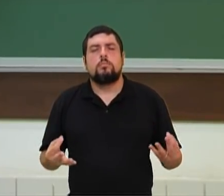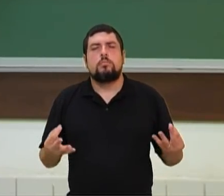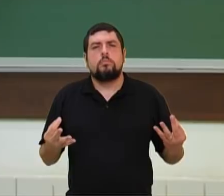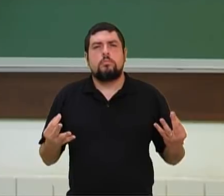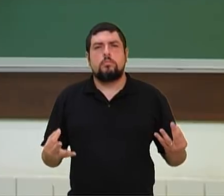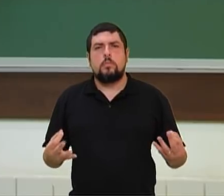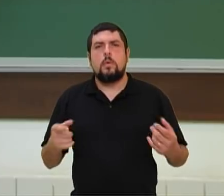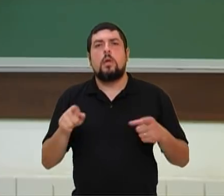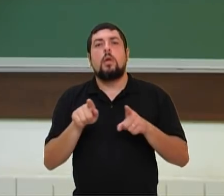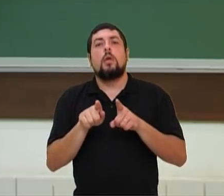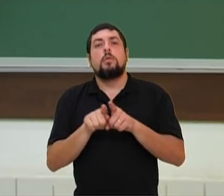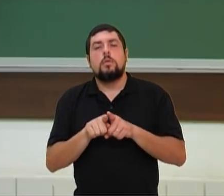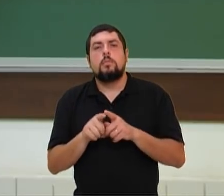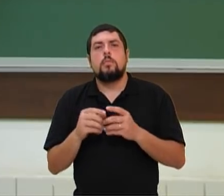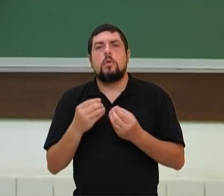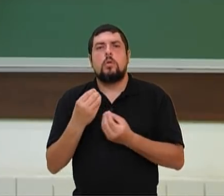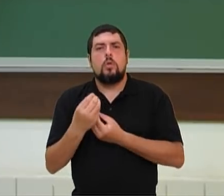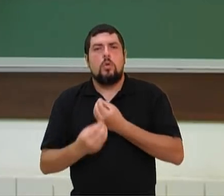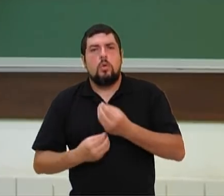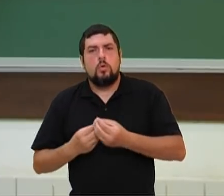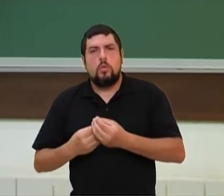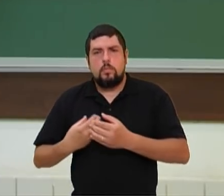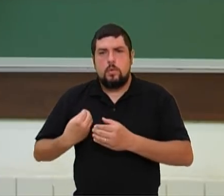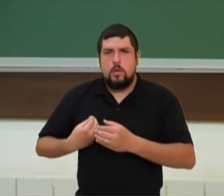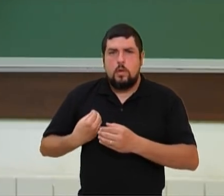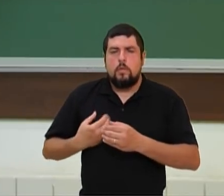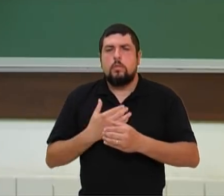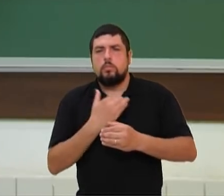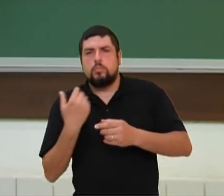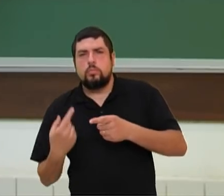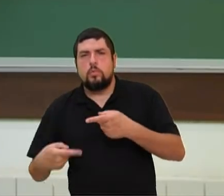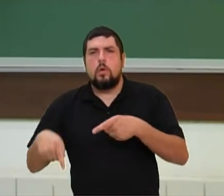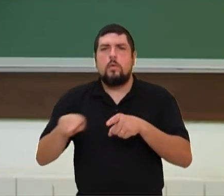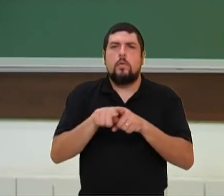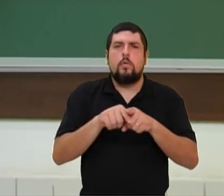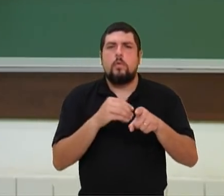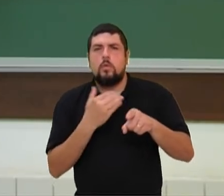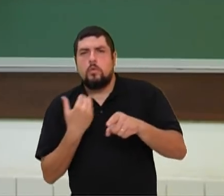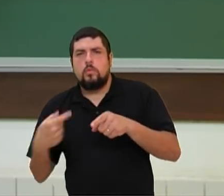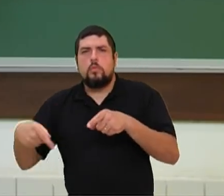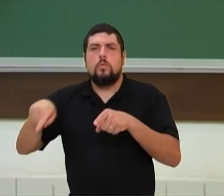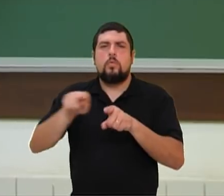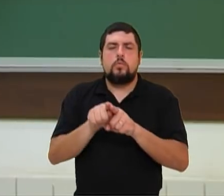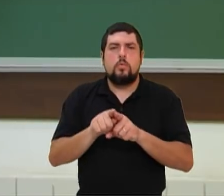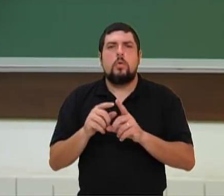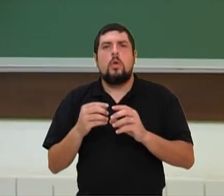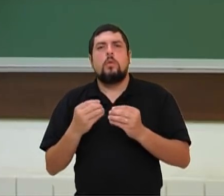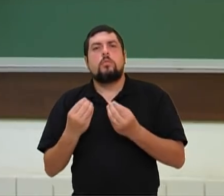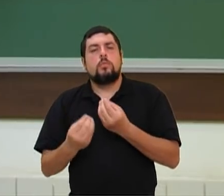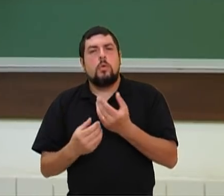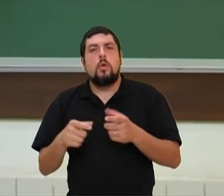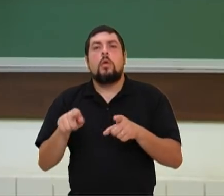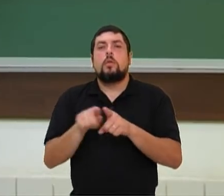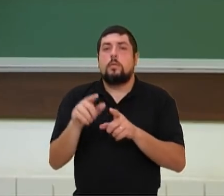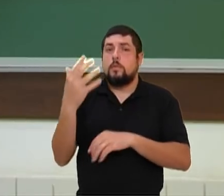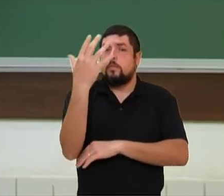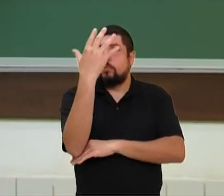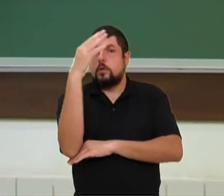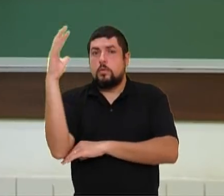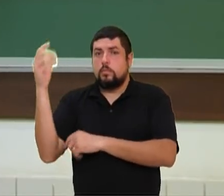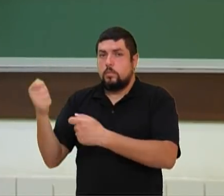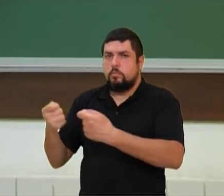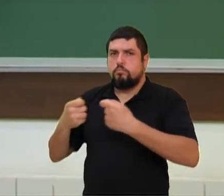de buscar a ideia de reencarnações, a ideia, digamos, de que a natureza pode melhorar o ser